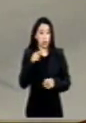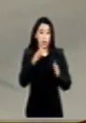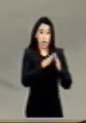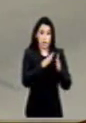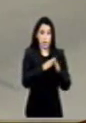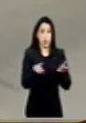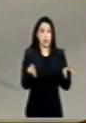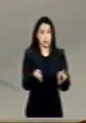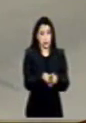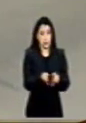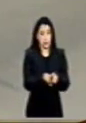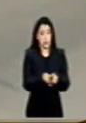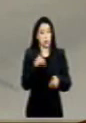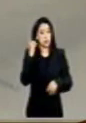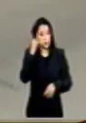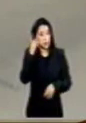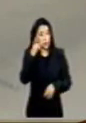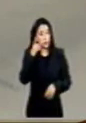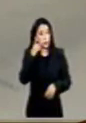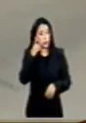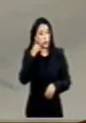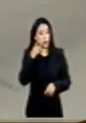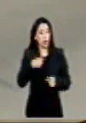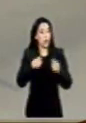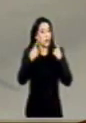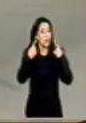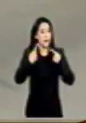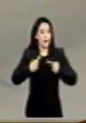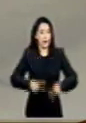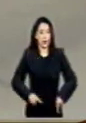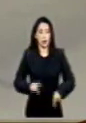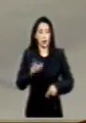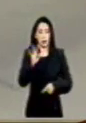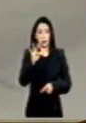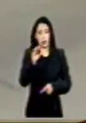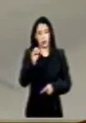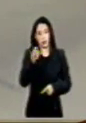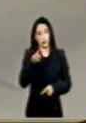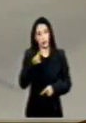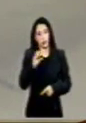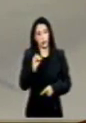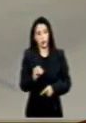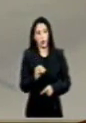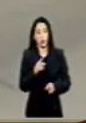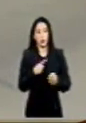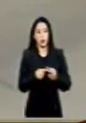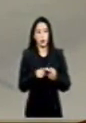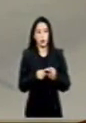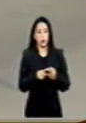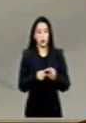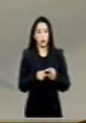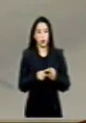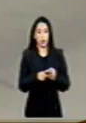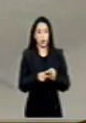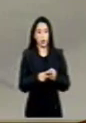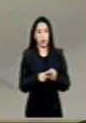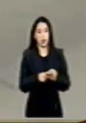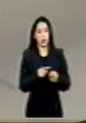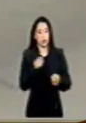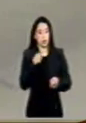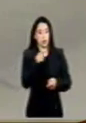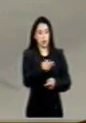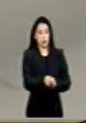deputada federal viola a prerrogativa de foro, porque também teria o condão de atingir, ainda que indiretamente, a